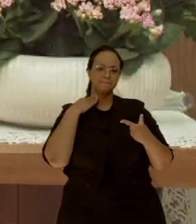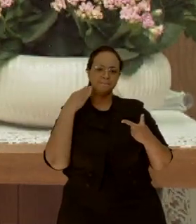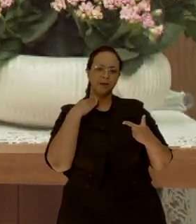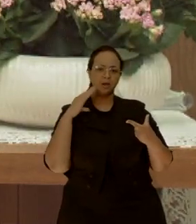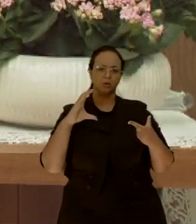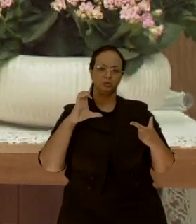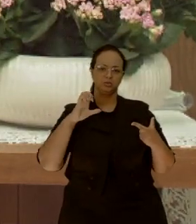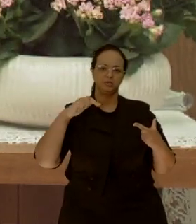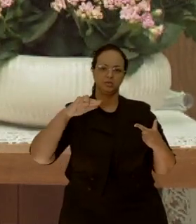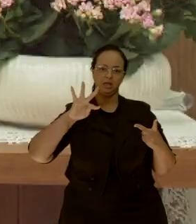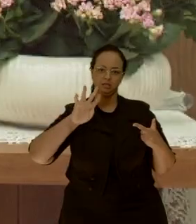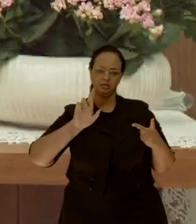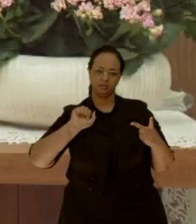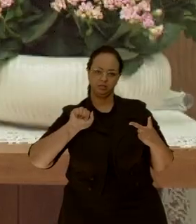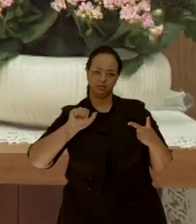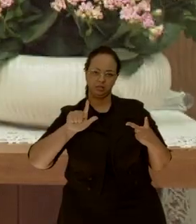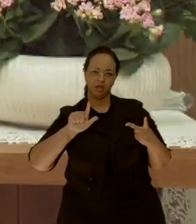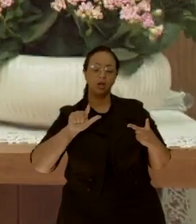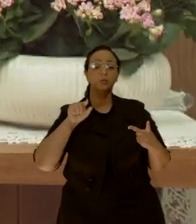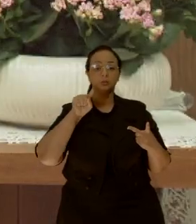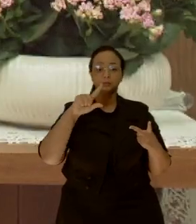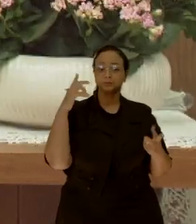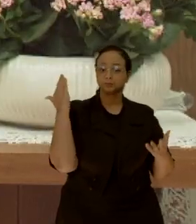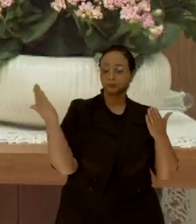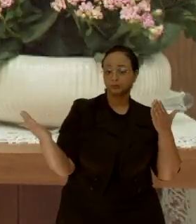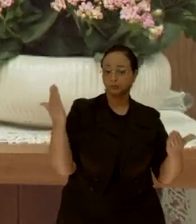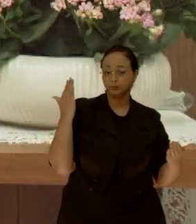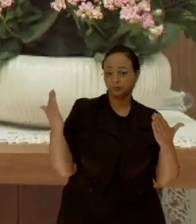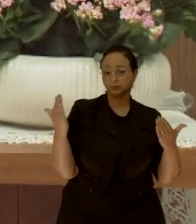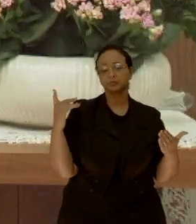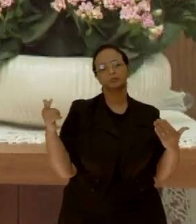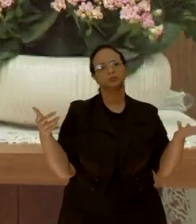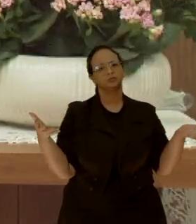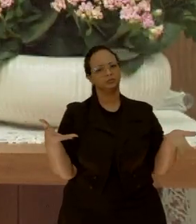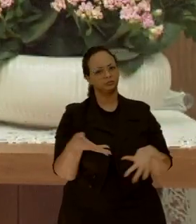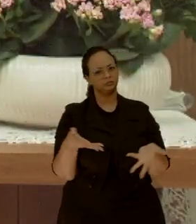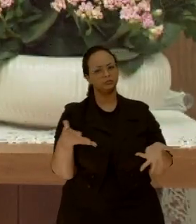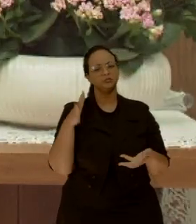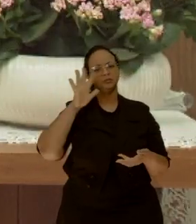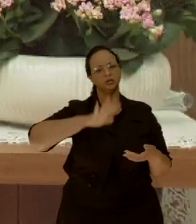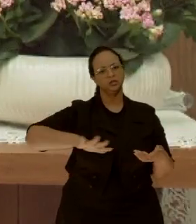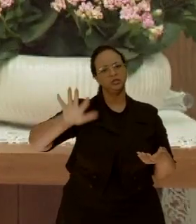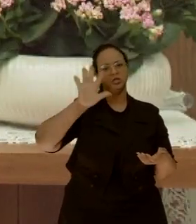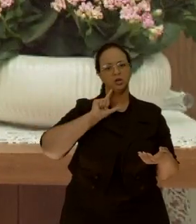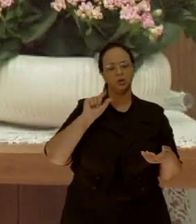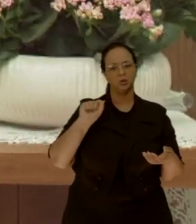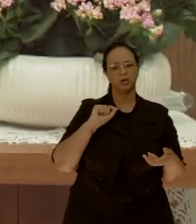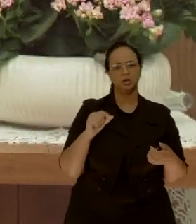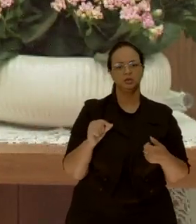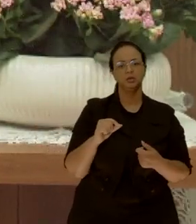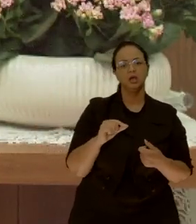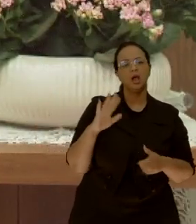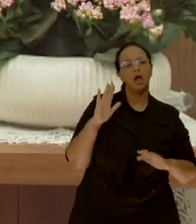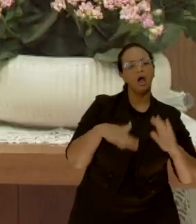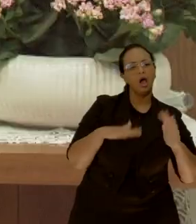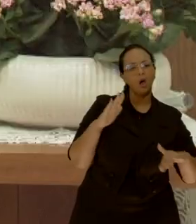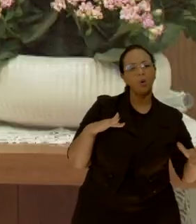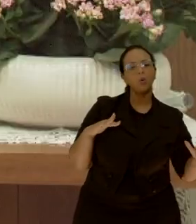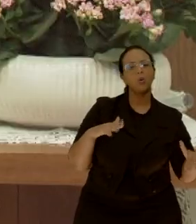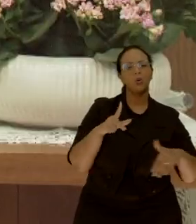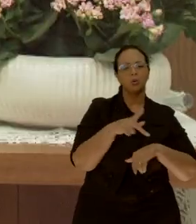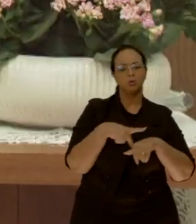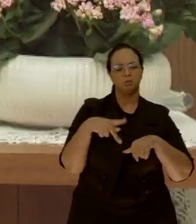de quando em vez você serve a uma igreja. Hoje, de um modo geral, certos países